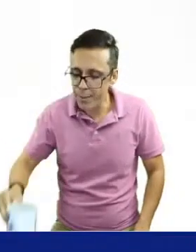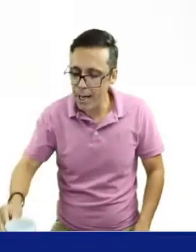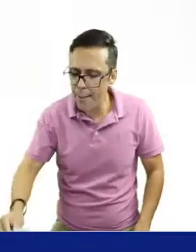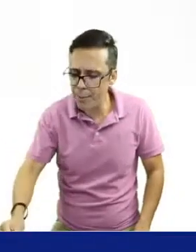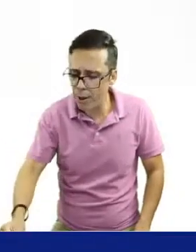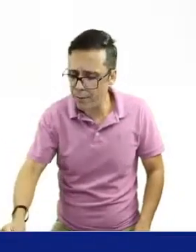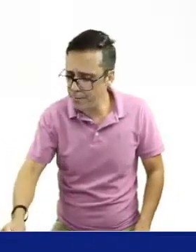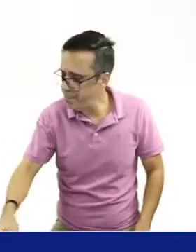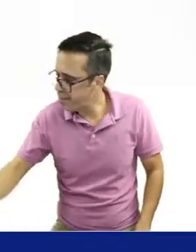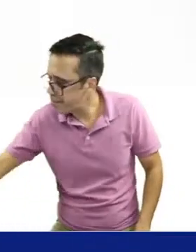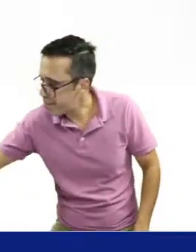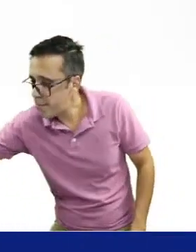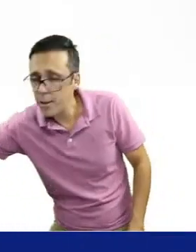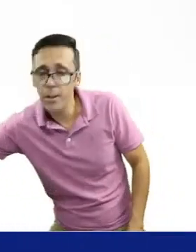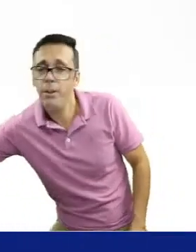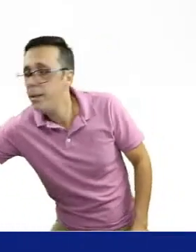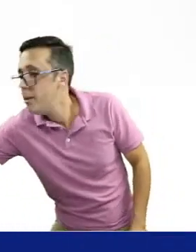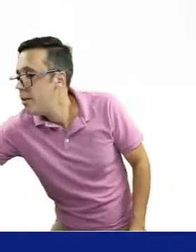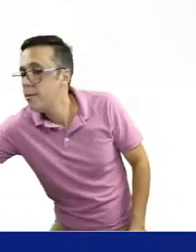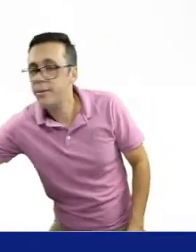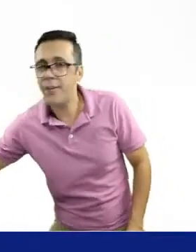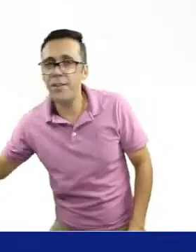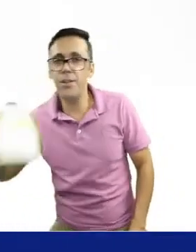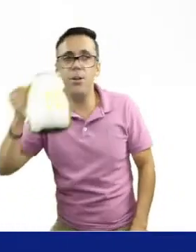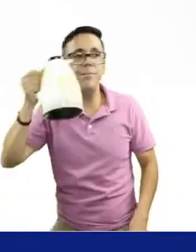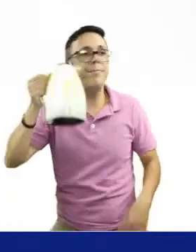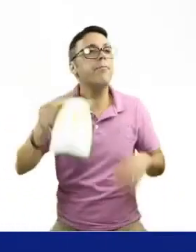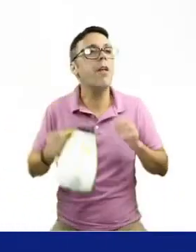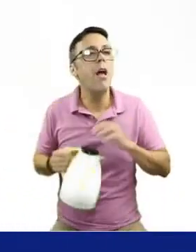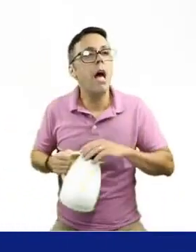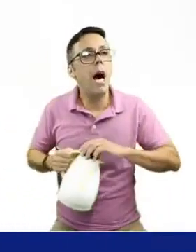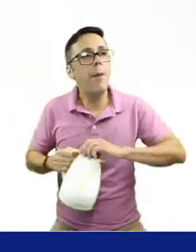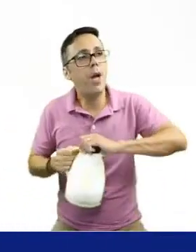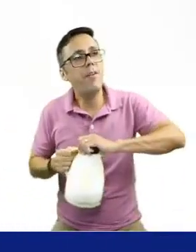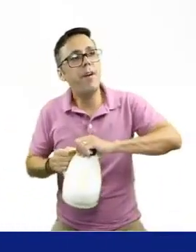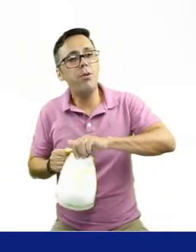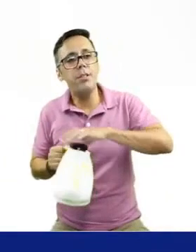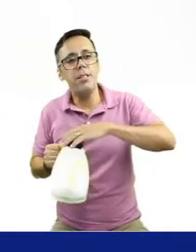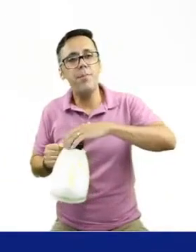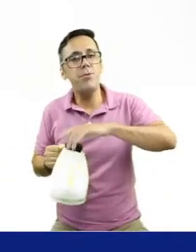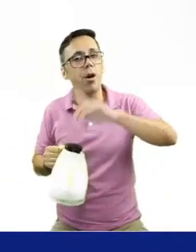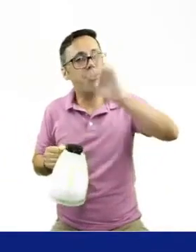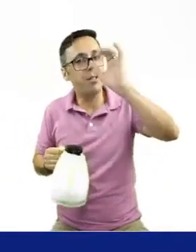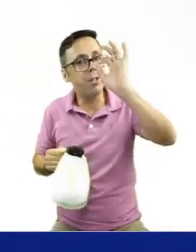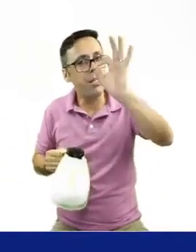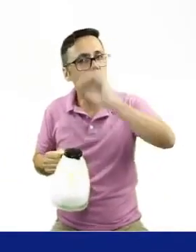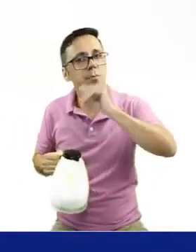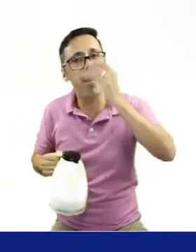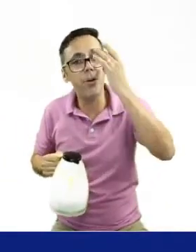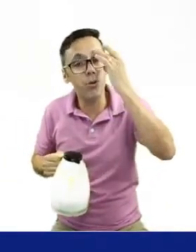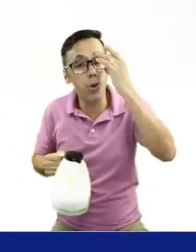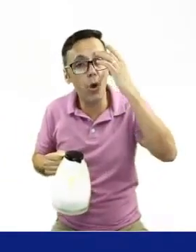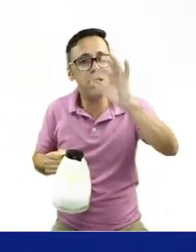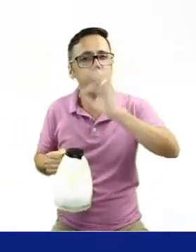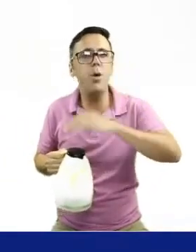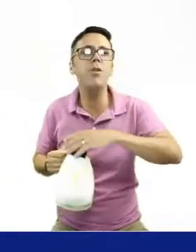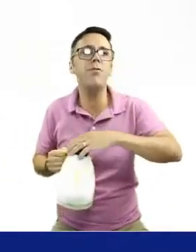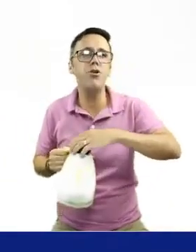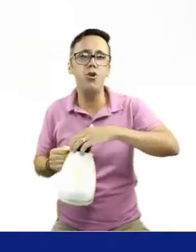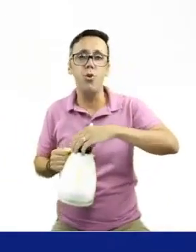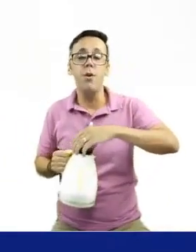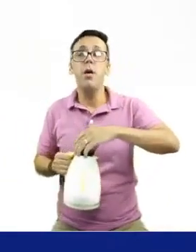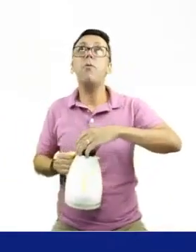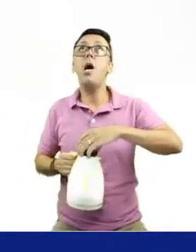e a prova um cafezinho a prova vai acontecer pessoal dia Trinta de Maio de